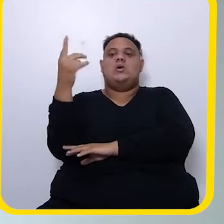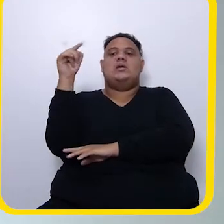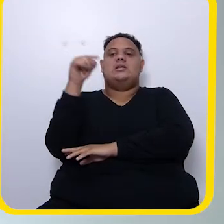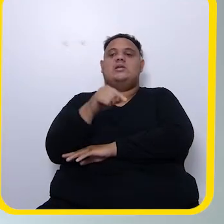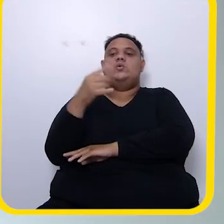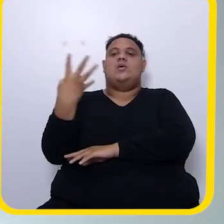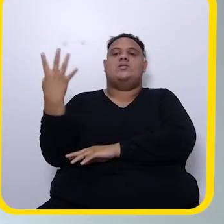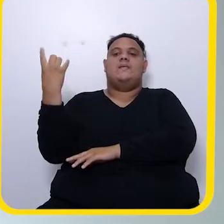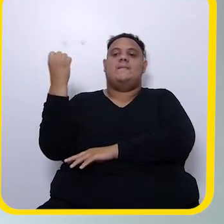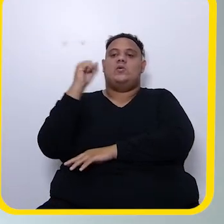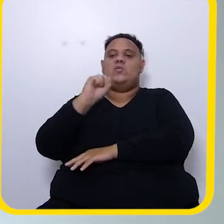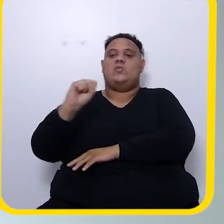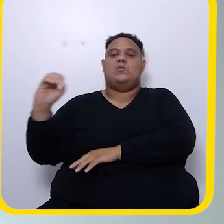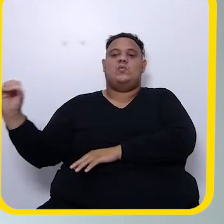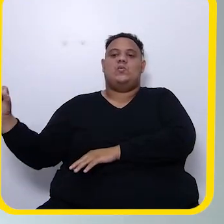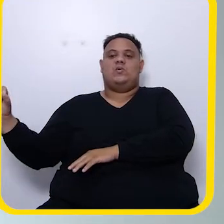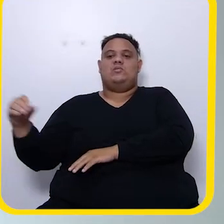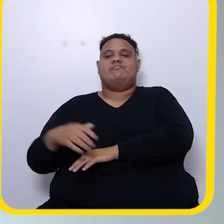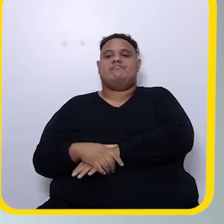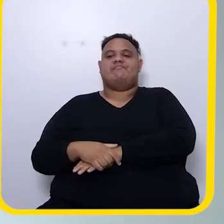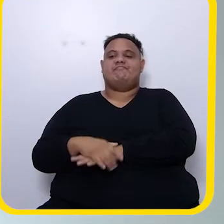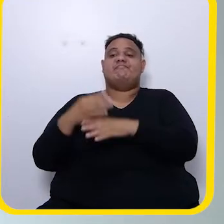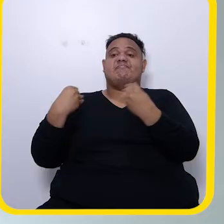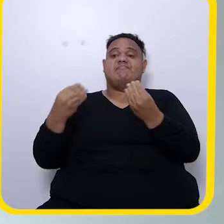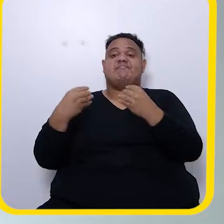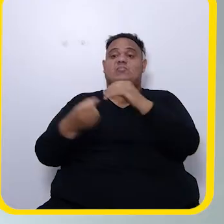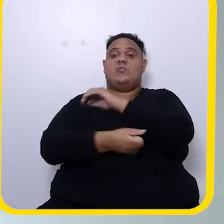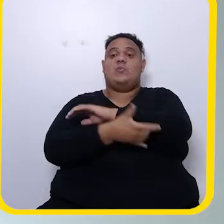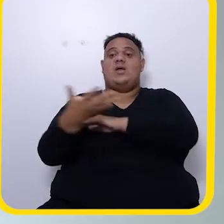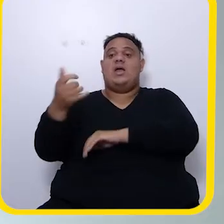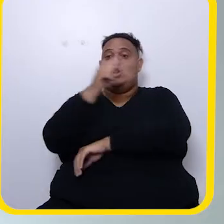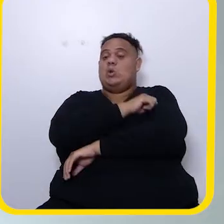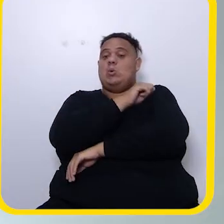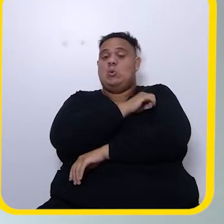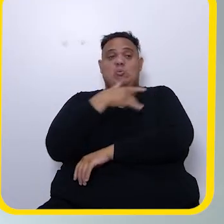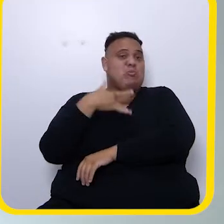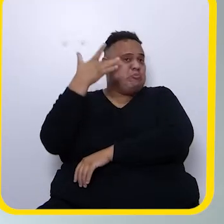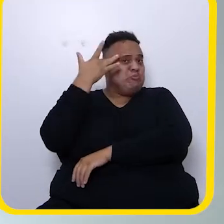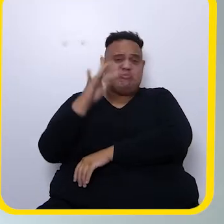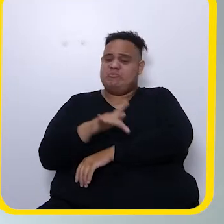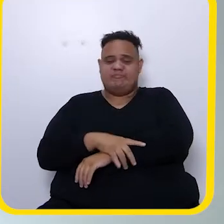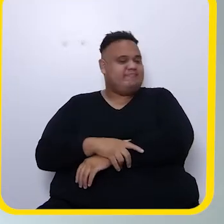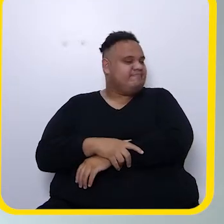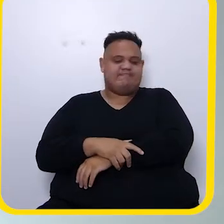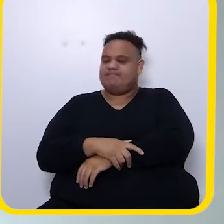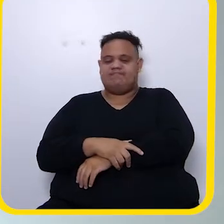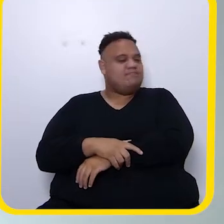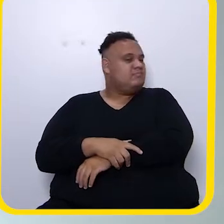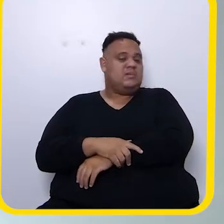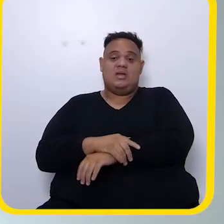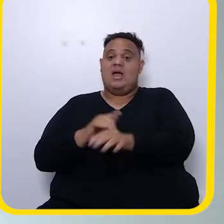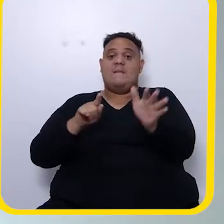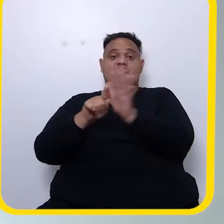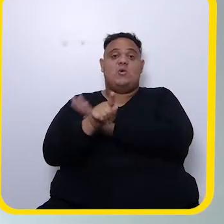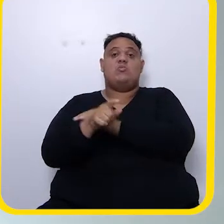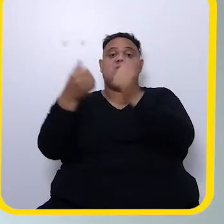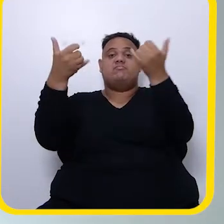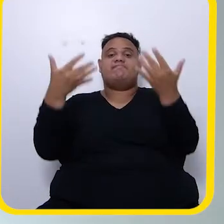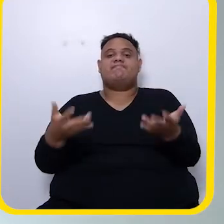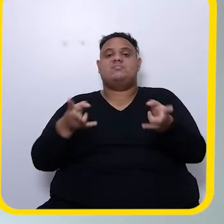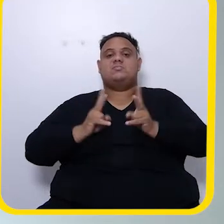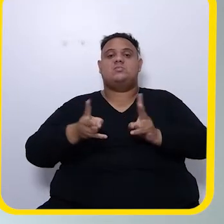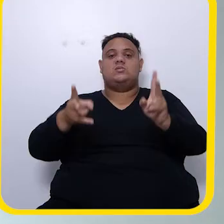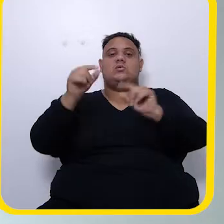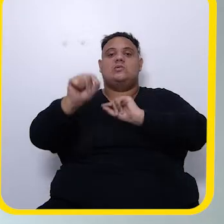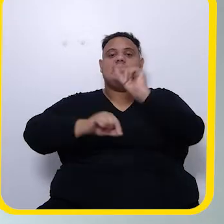aqui, 4.800 panfletos, para uma quantidade de alunos que eu não sei qual é. E aí, a questão continua dizendo que